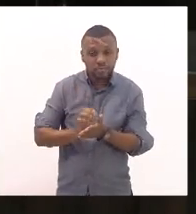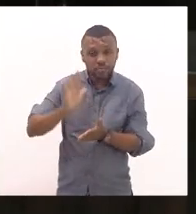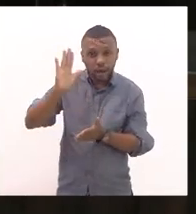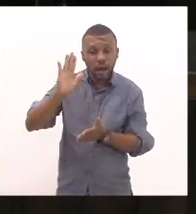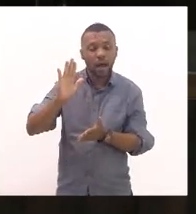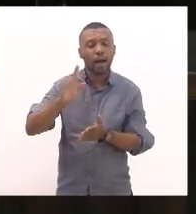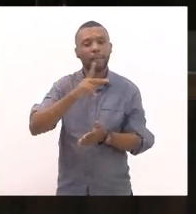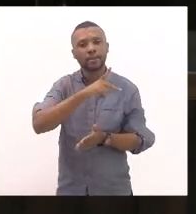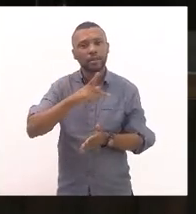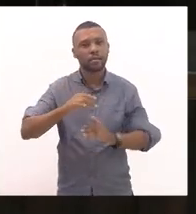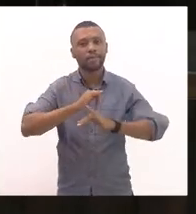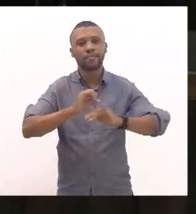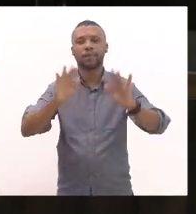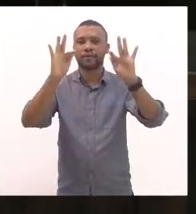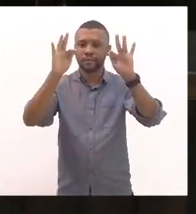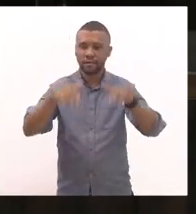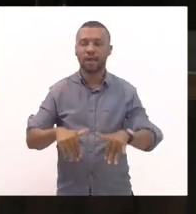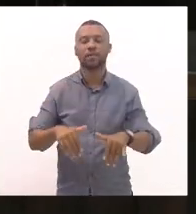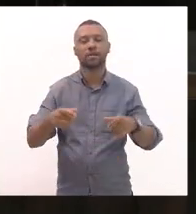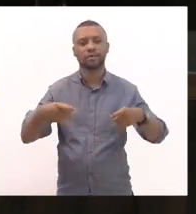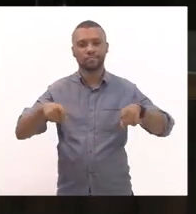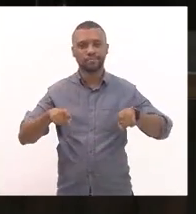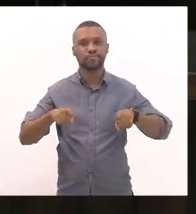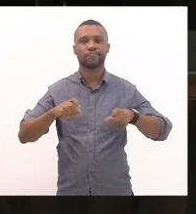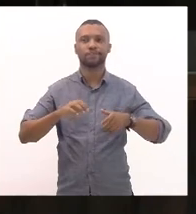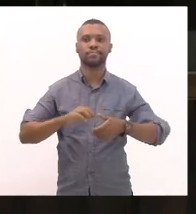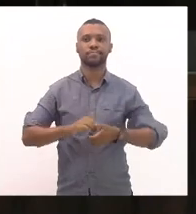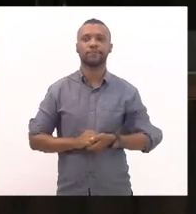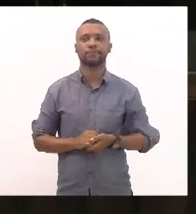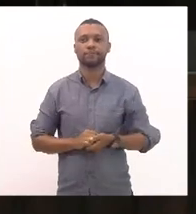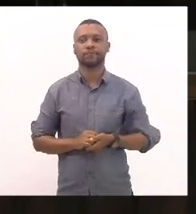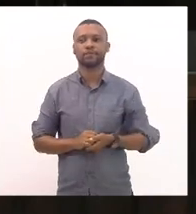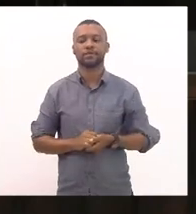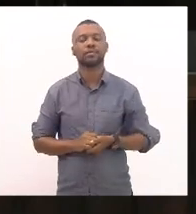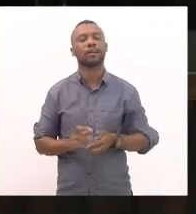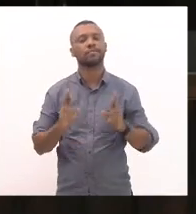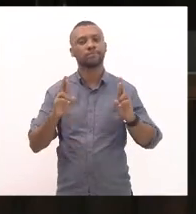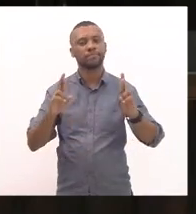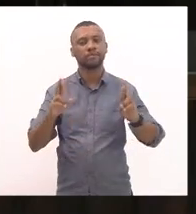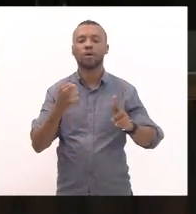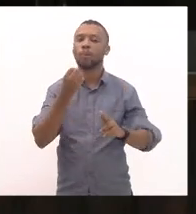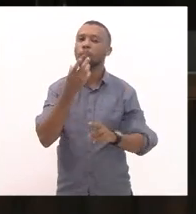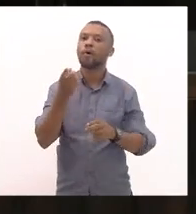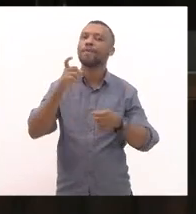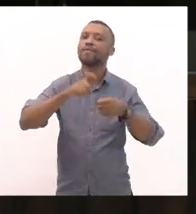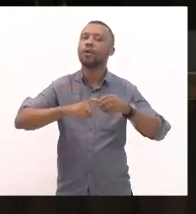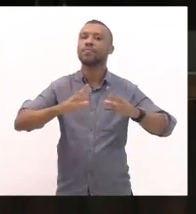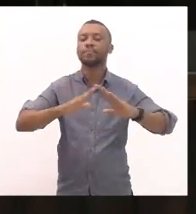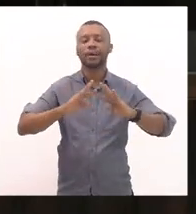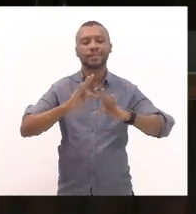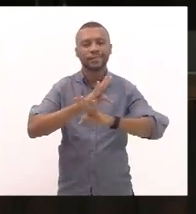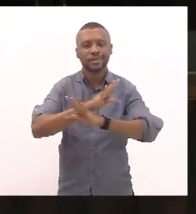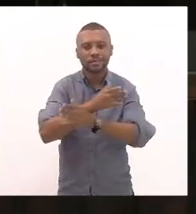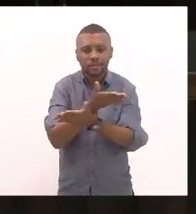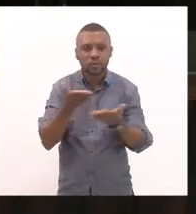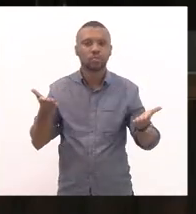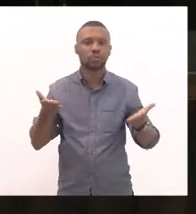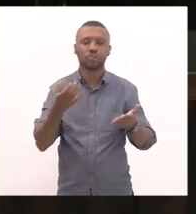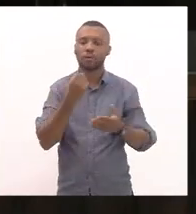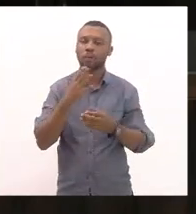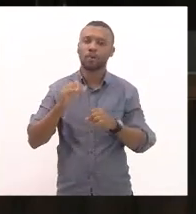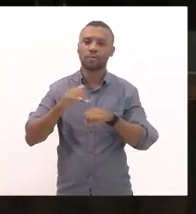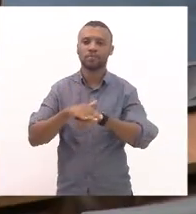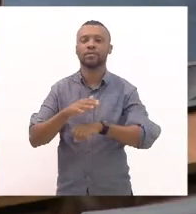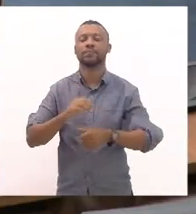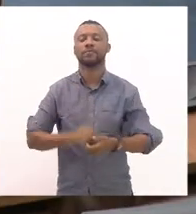a presidência encerra a sessão Desejando um bom retorno a todos e a todas uma boa